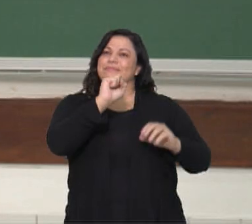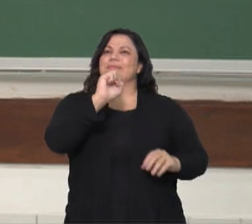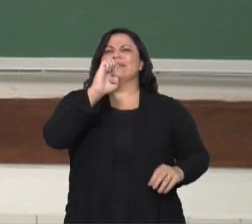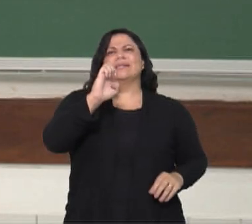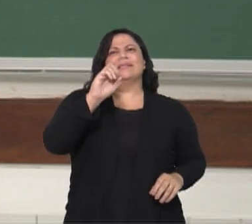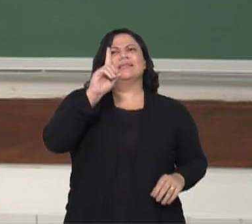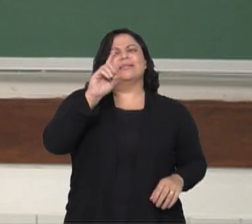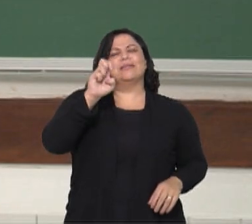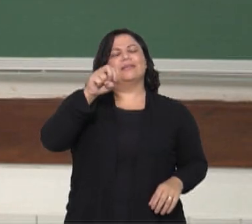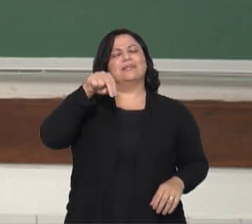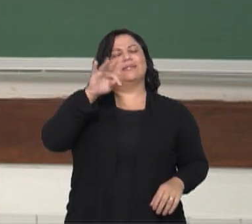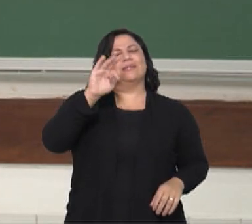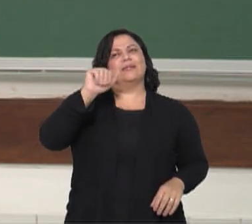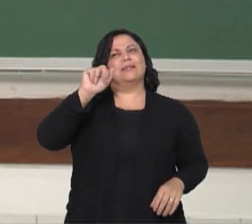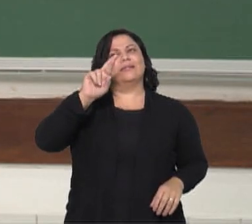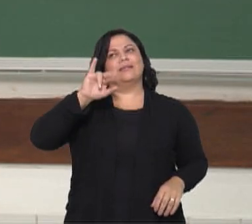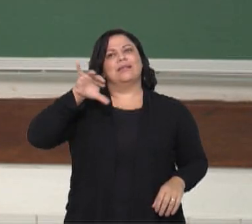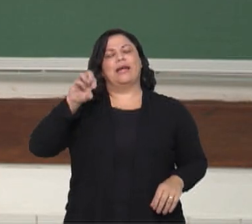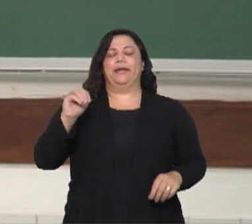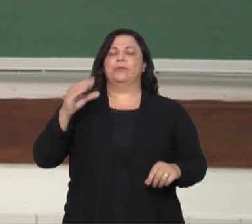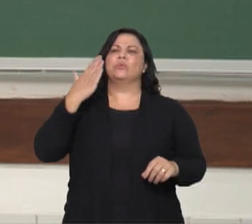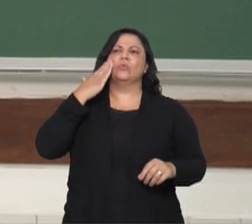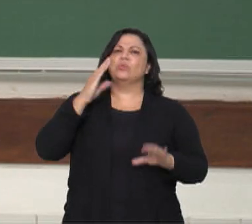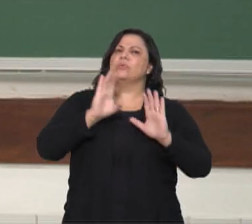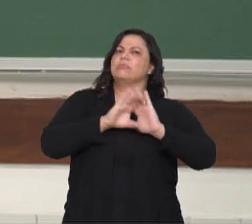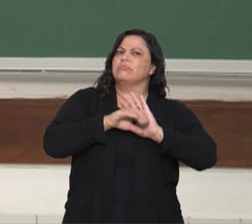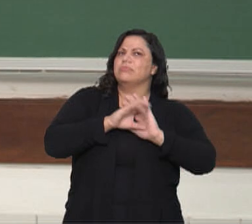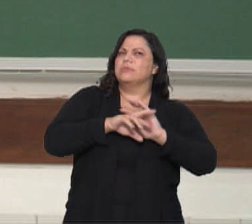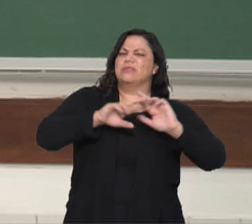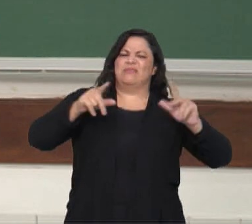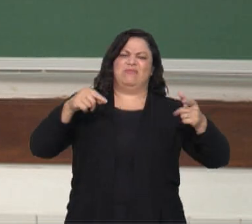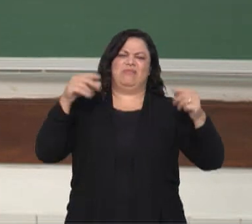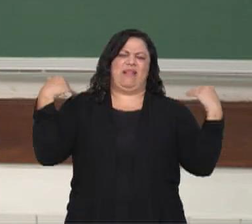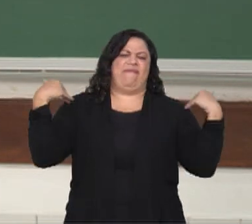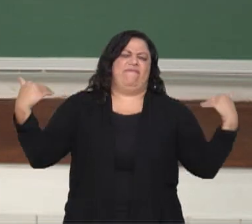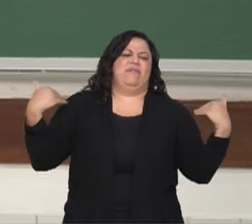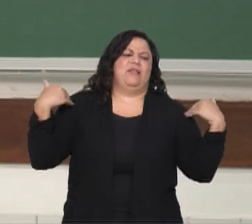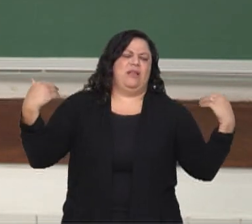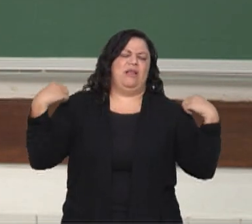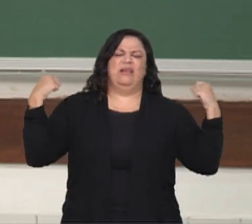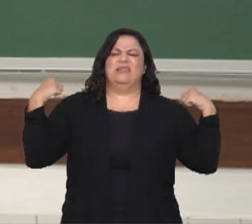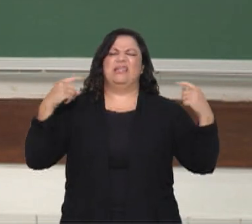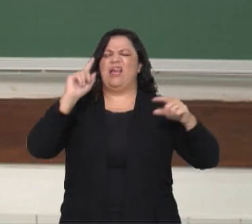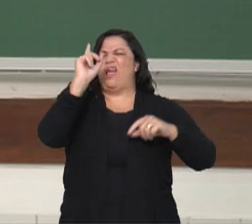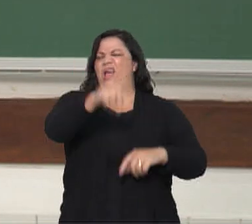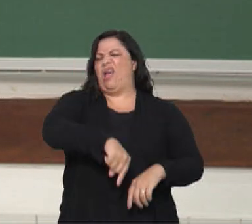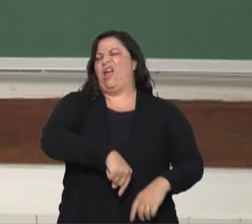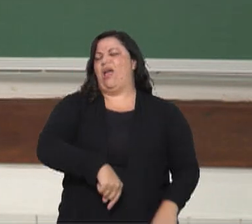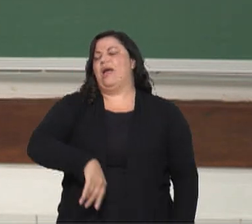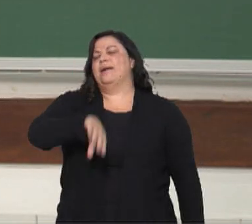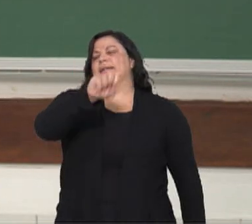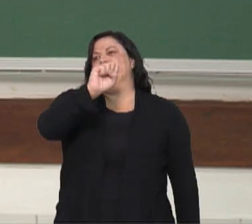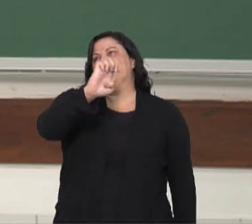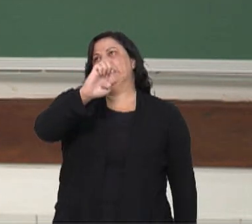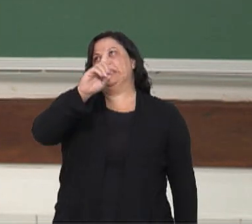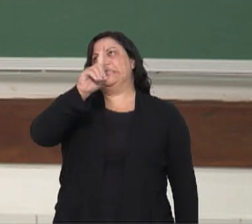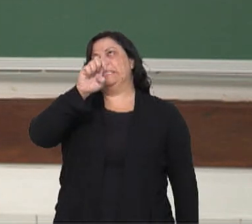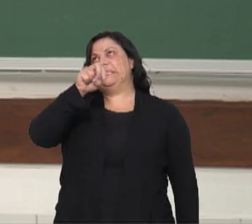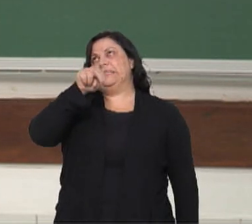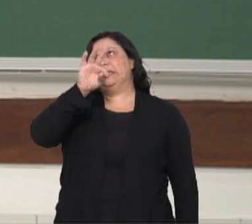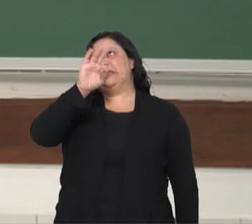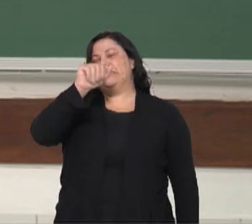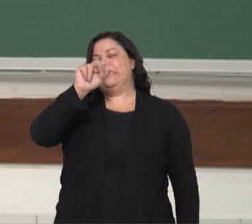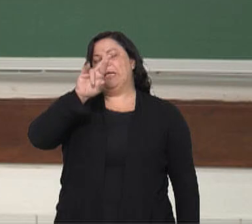esse conceito nos dias atuais também, quando a pessoa não faz atividade física. Né? Ele não faz atividade, ele é um sedentário. Tem esse